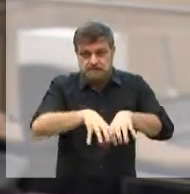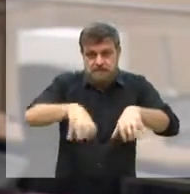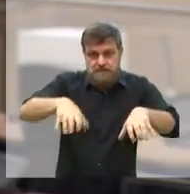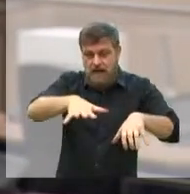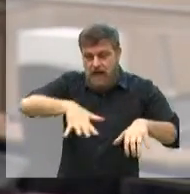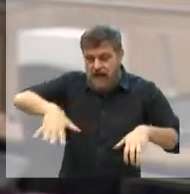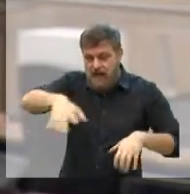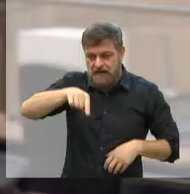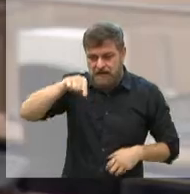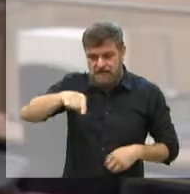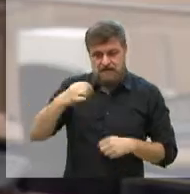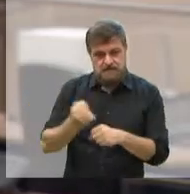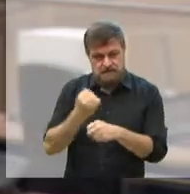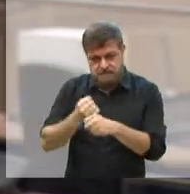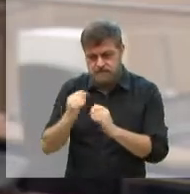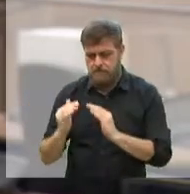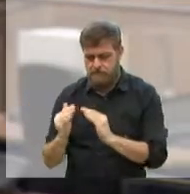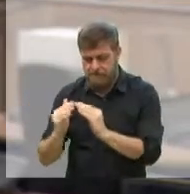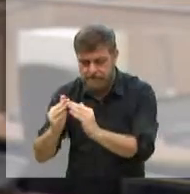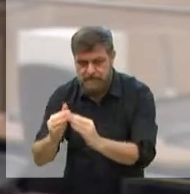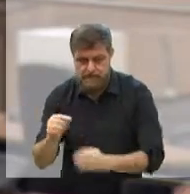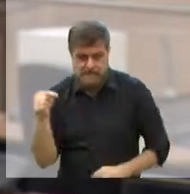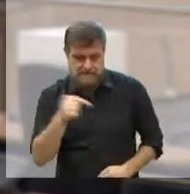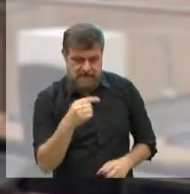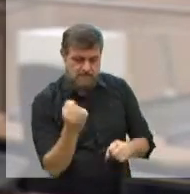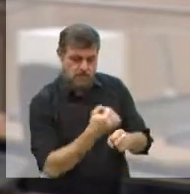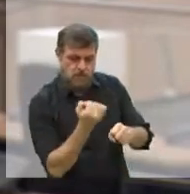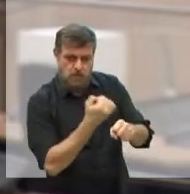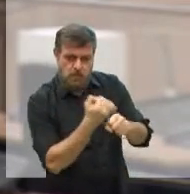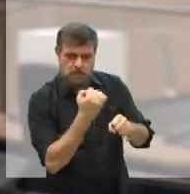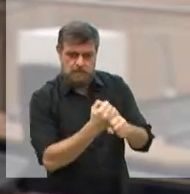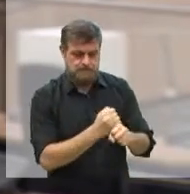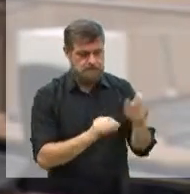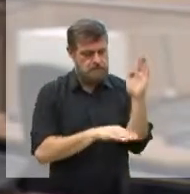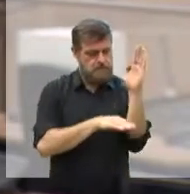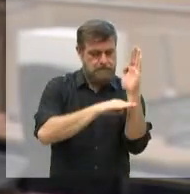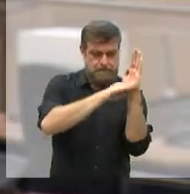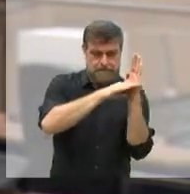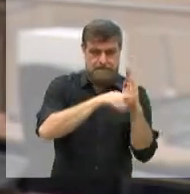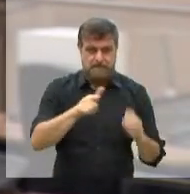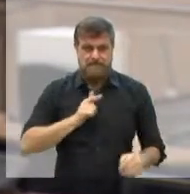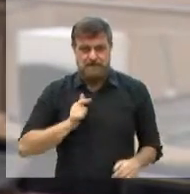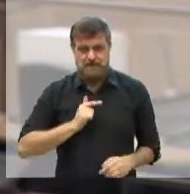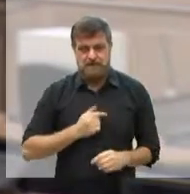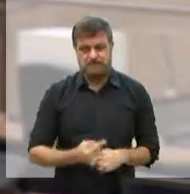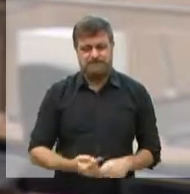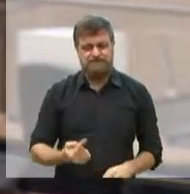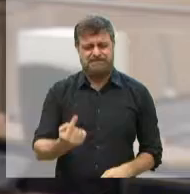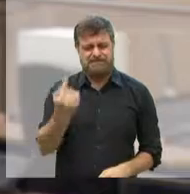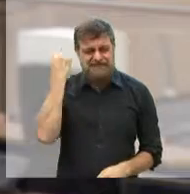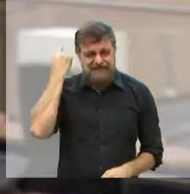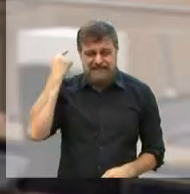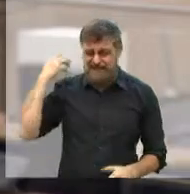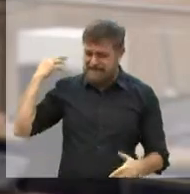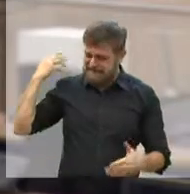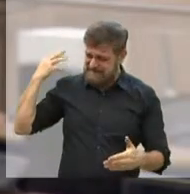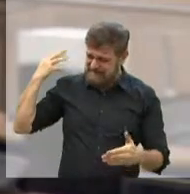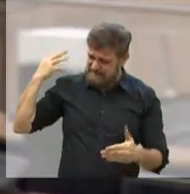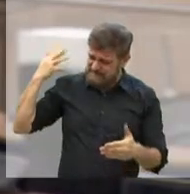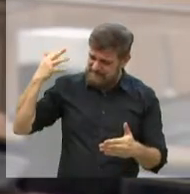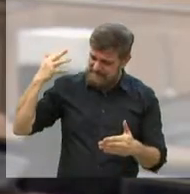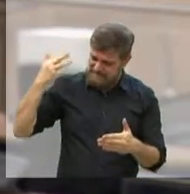as áreas onde serão construídas casas, onde serão construídas moradias, com uma visão muito importante que também vem lá do passado